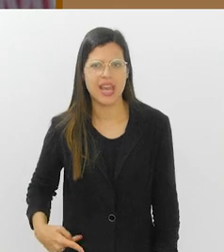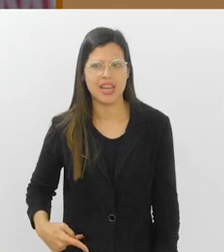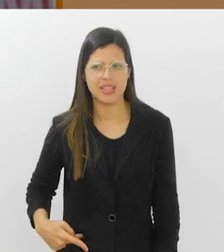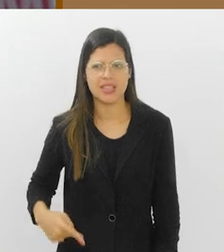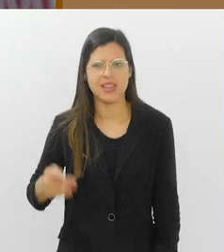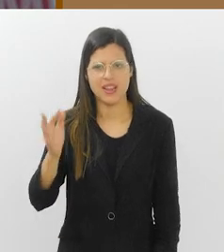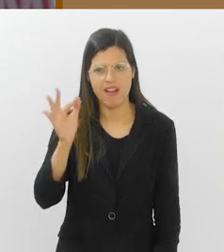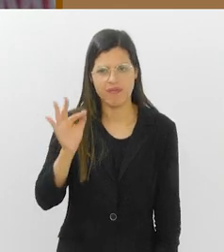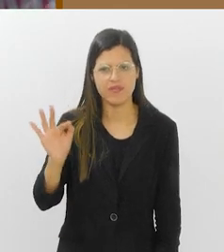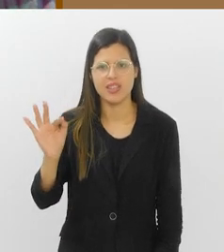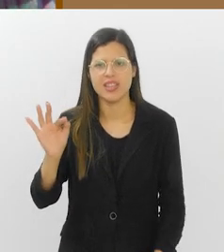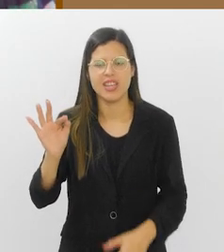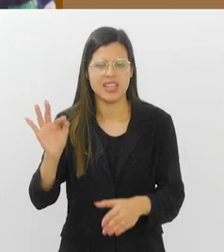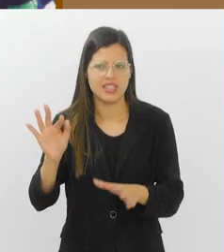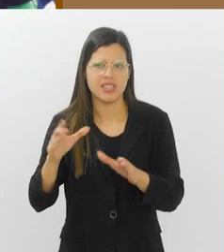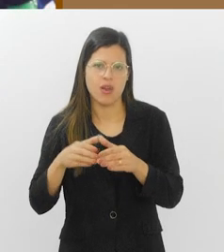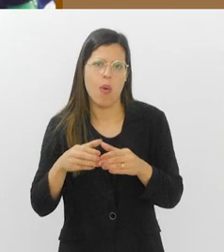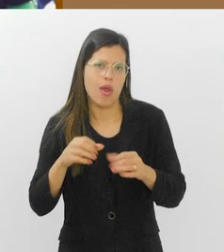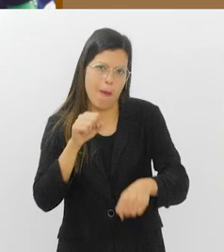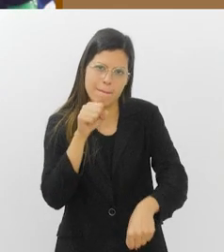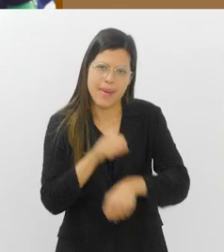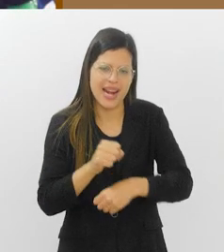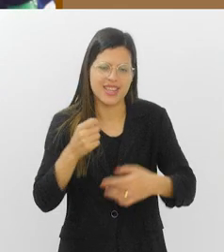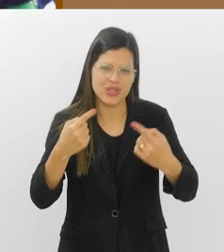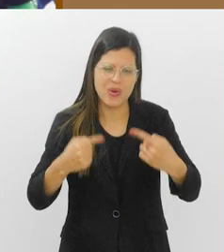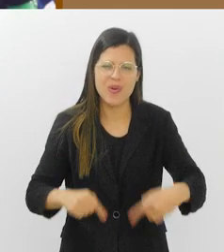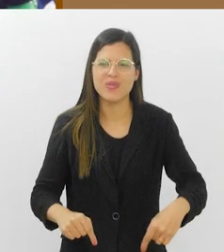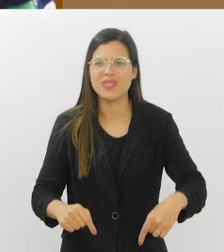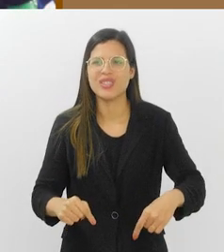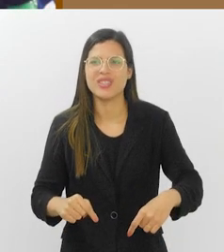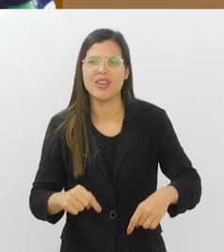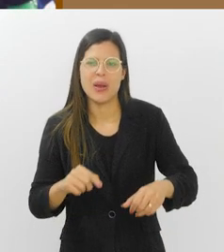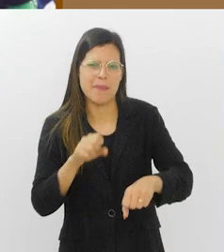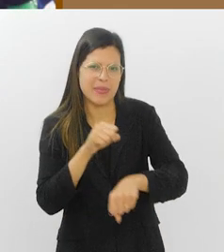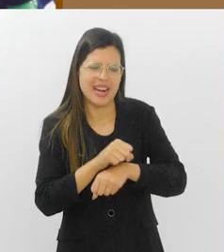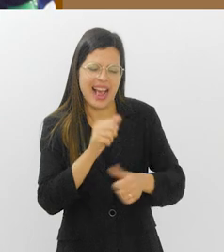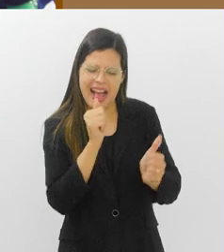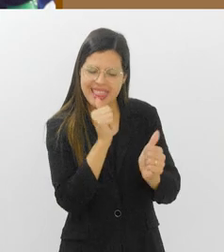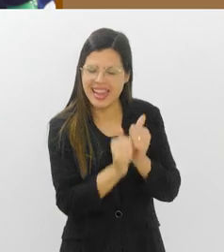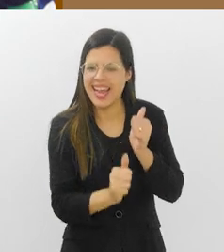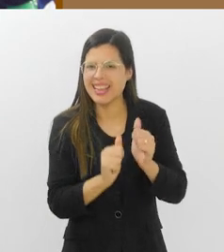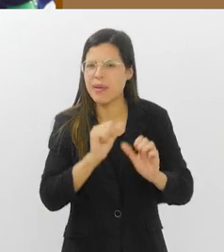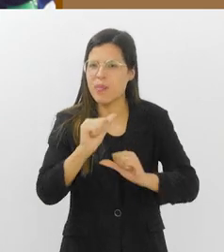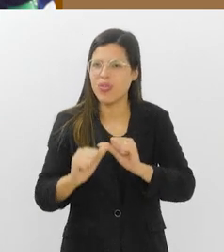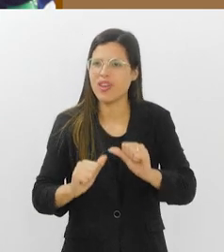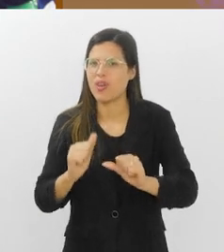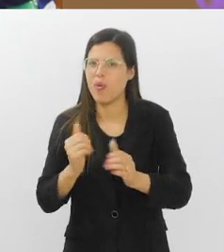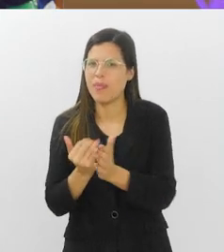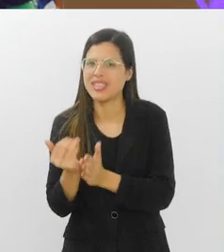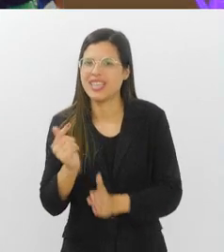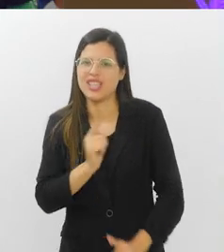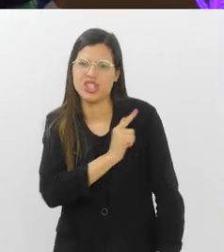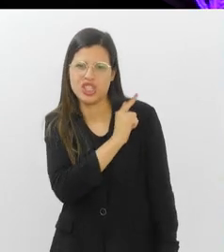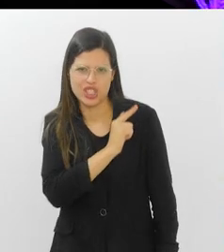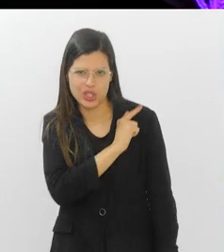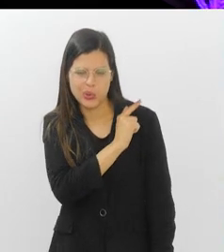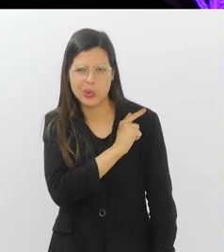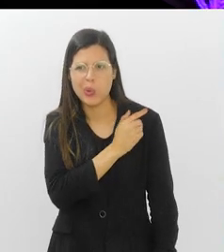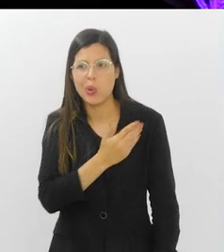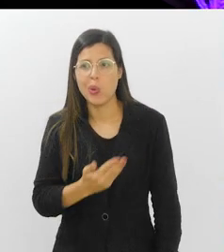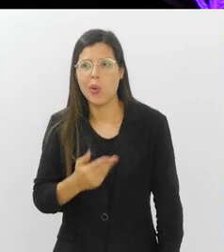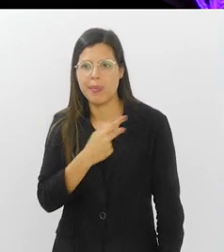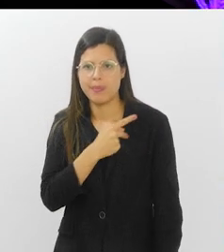Confederação E aí eu deixei de competir e né mudei de lado né Deixei de ser atleta passe passei a ser gestor E aí